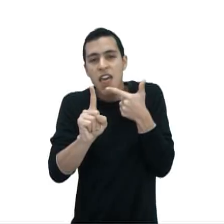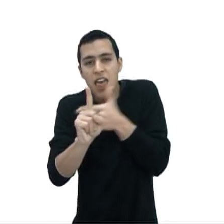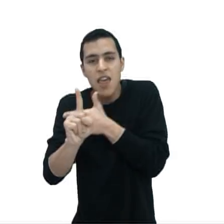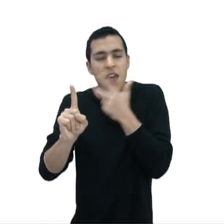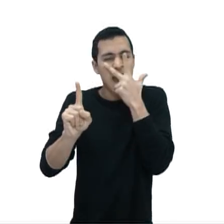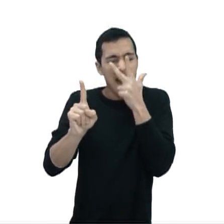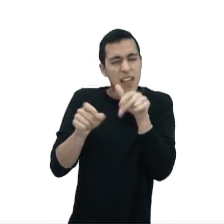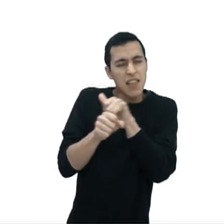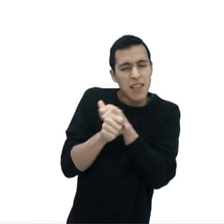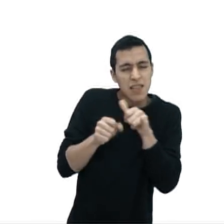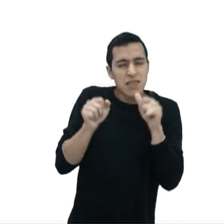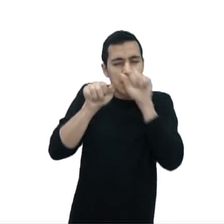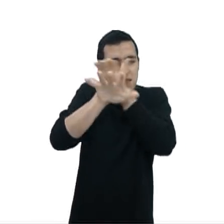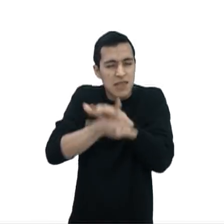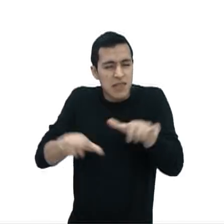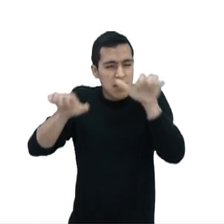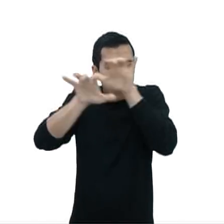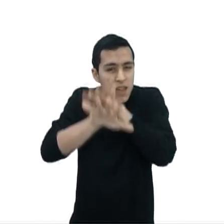feito.